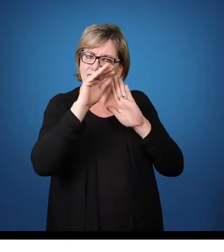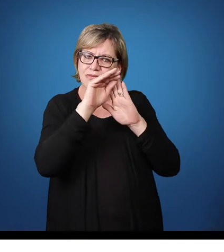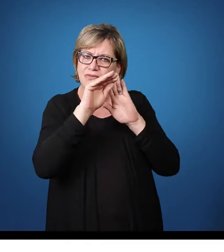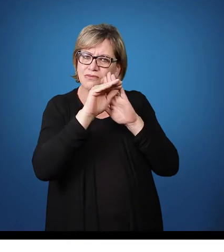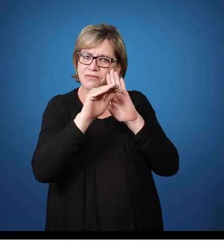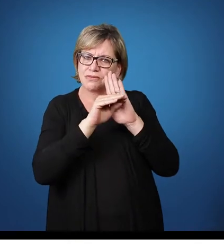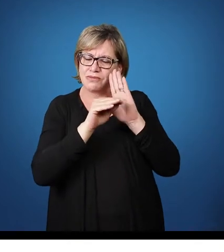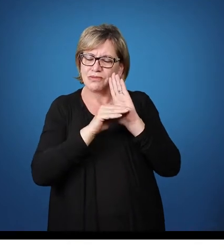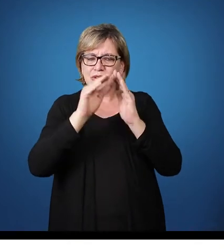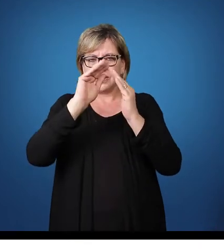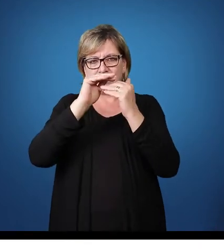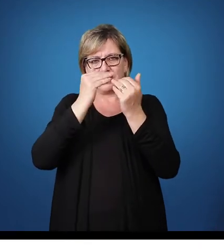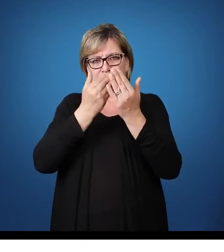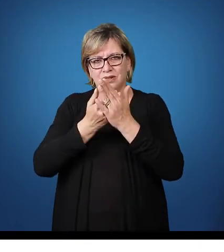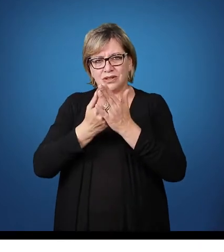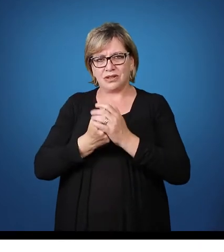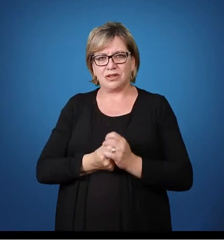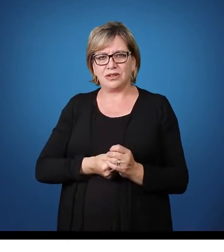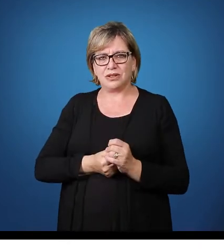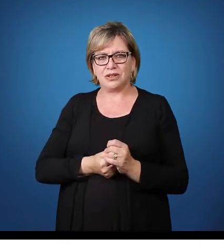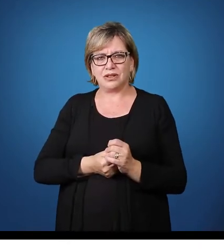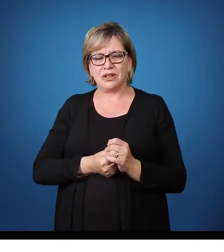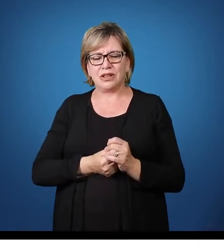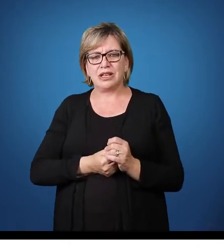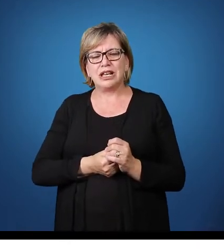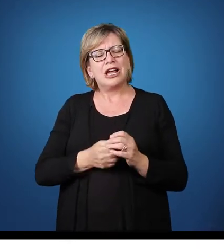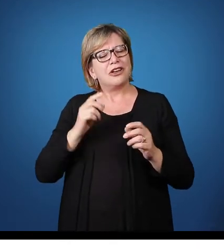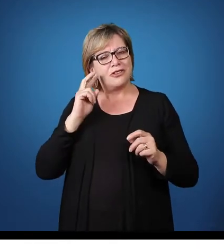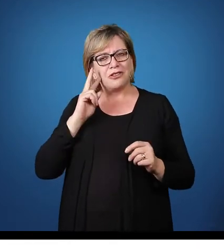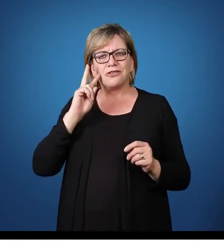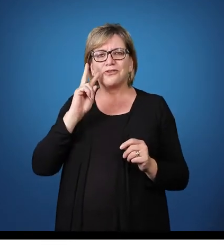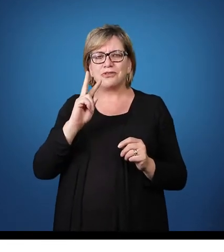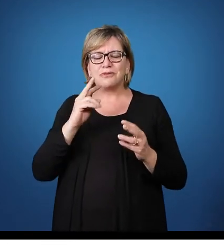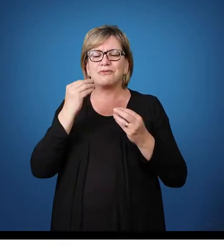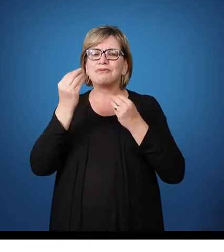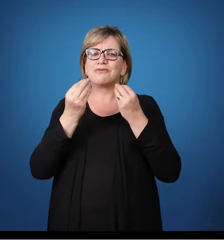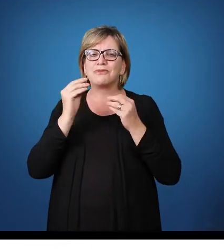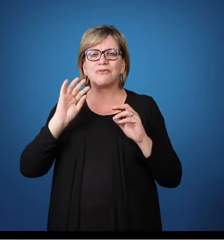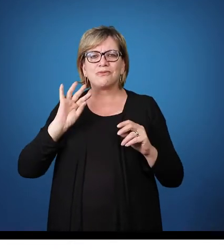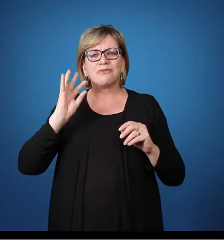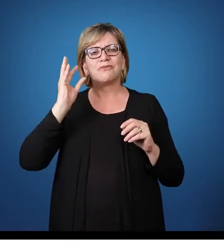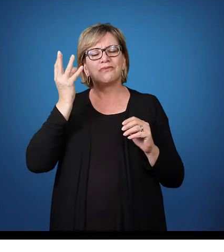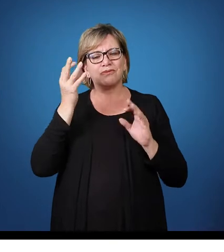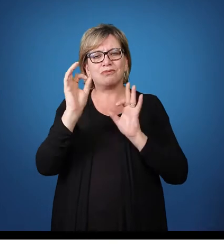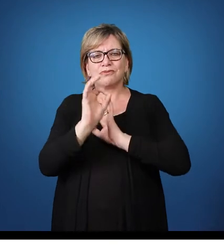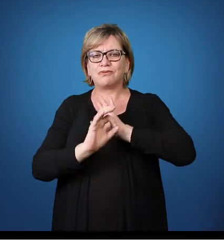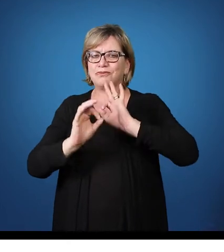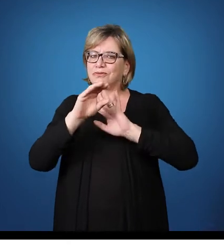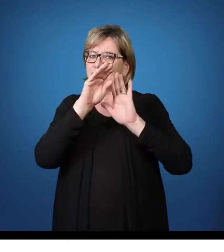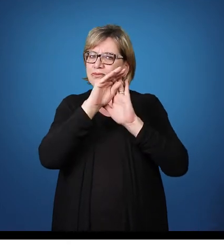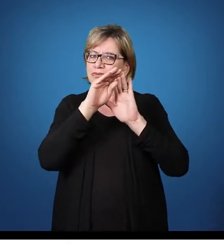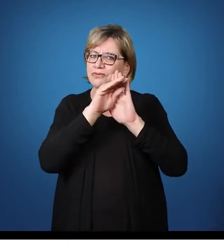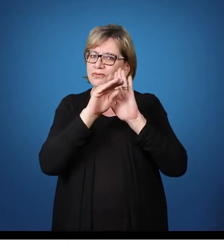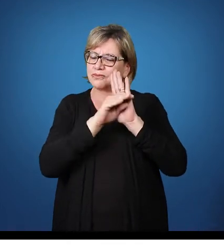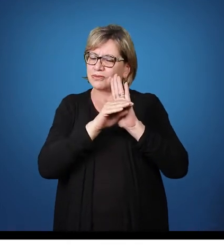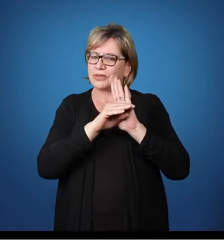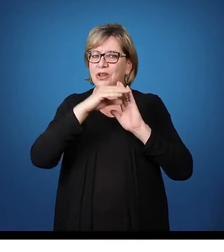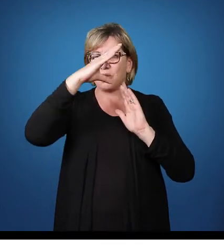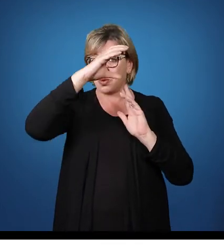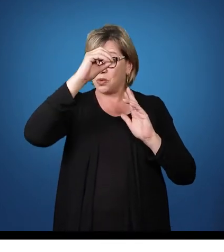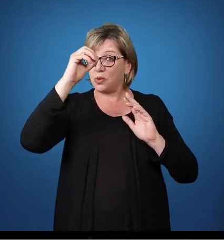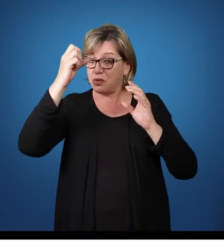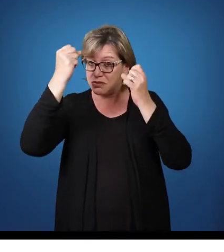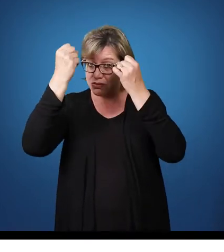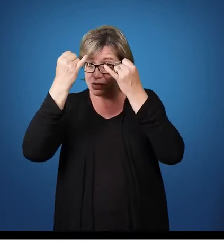instituições de ensino Bom, então nós vimos como ocorre a organização do planejamento Na fala da coordenadora da